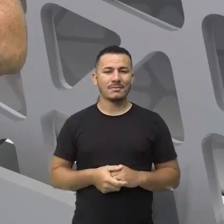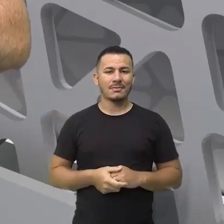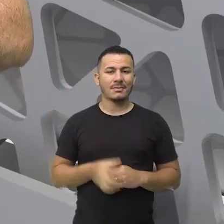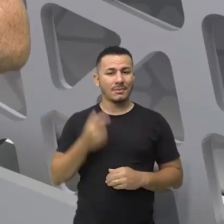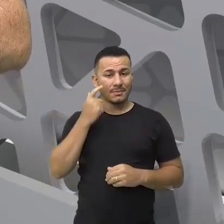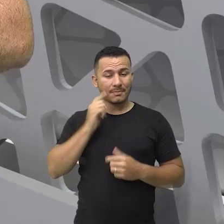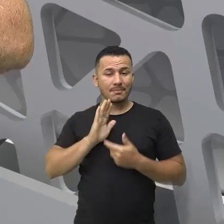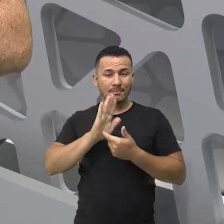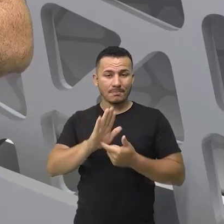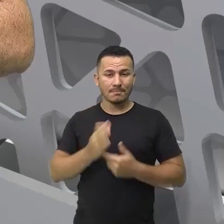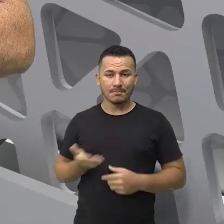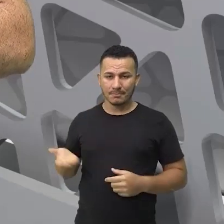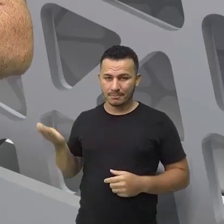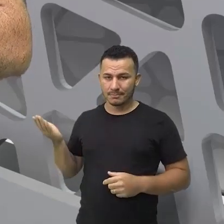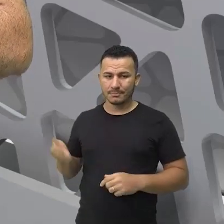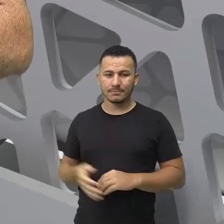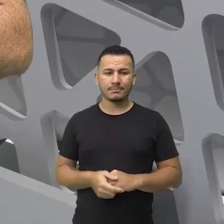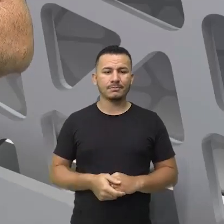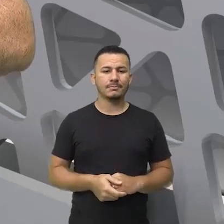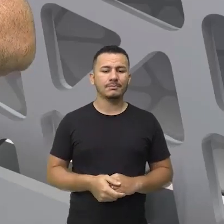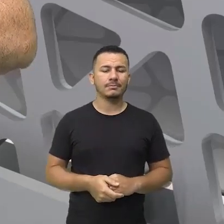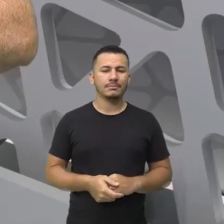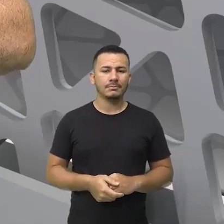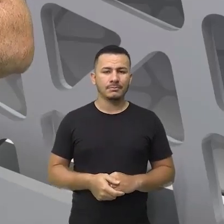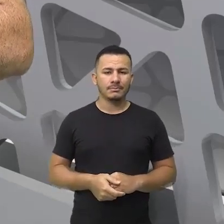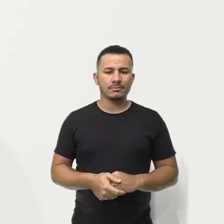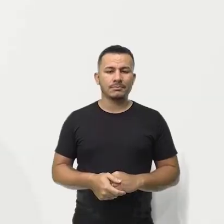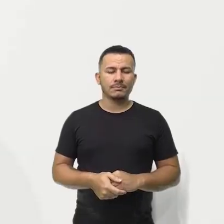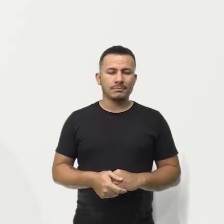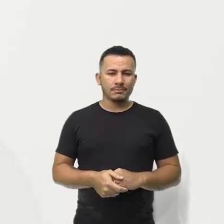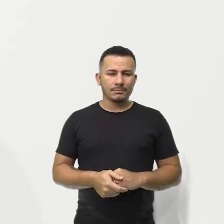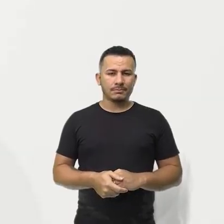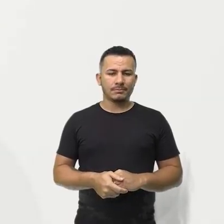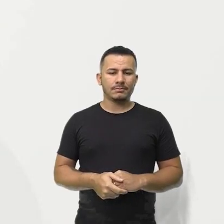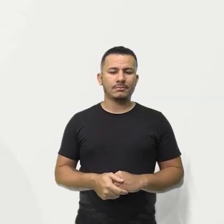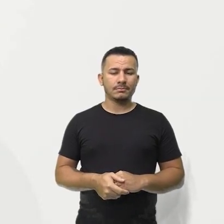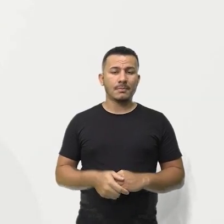tranquilo essa questão aí dessas transformações. Acompanha comigo aí na tela.